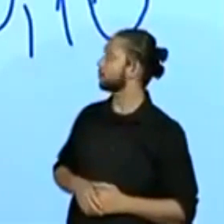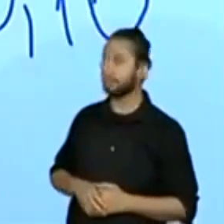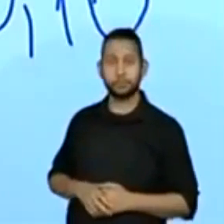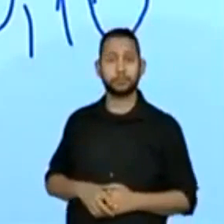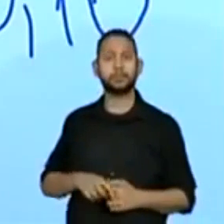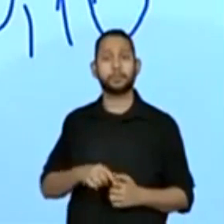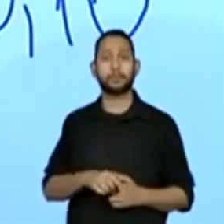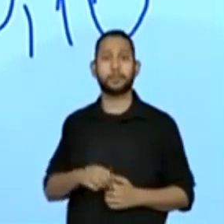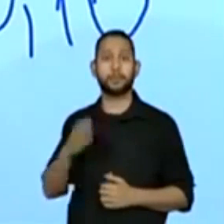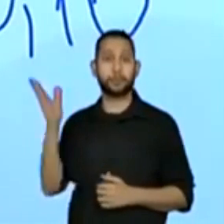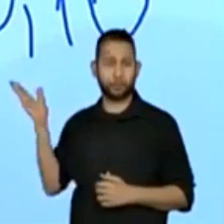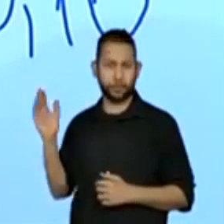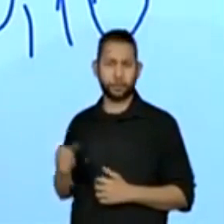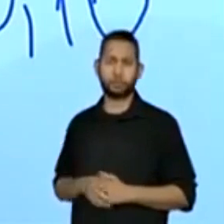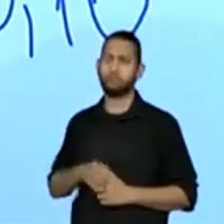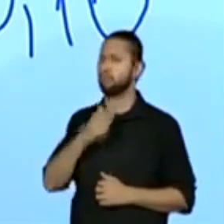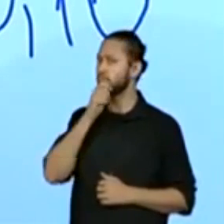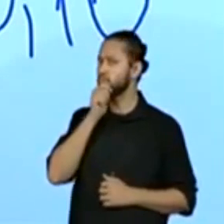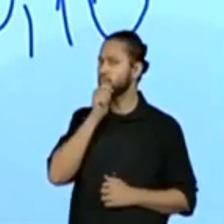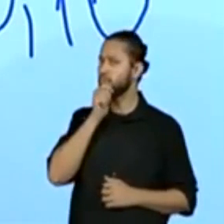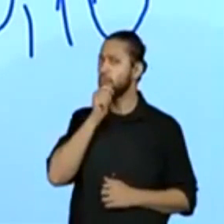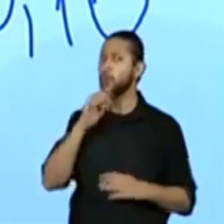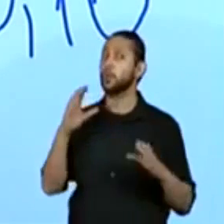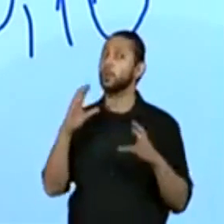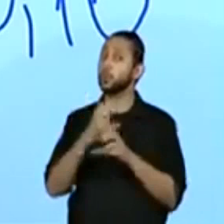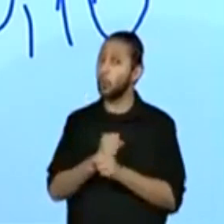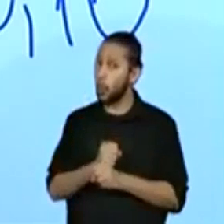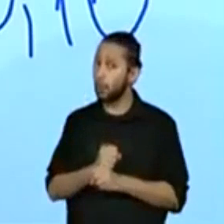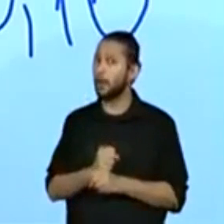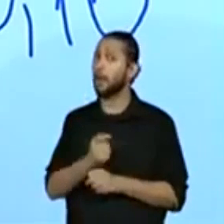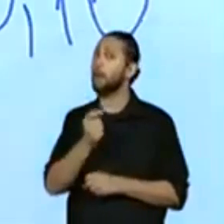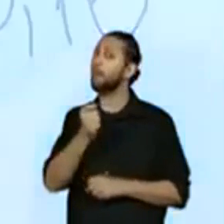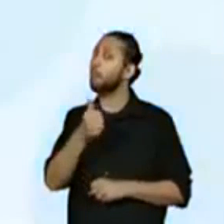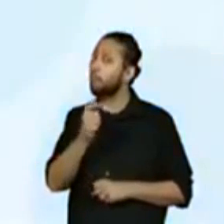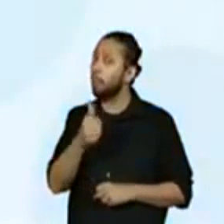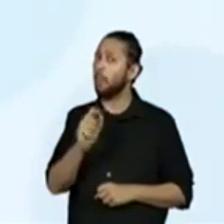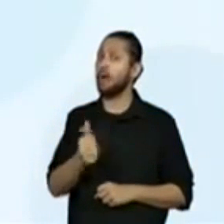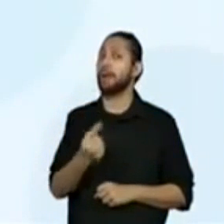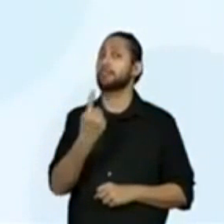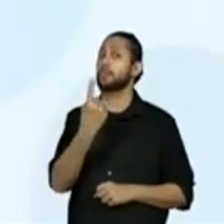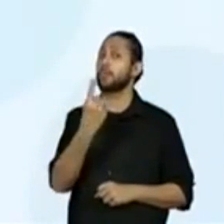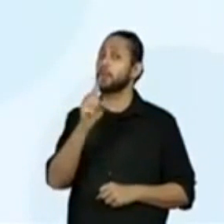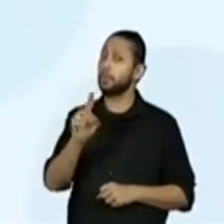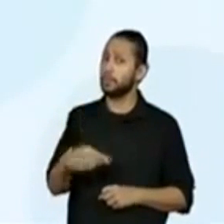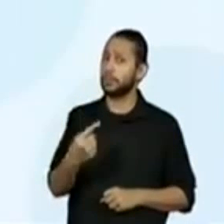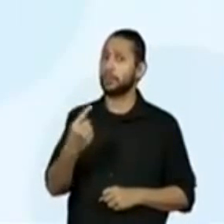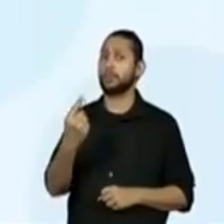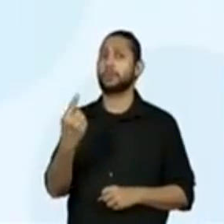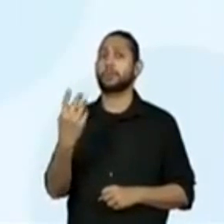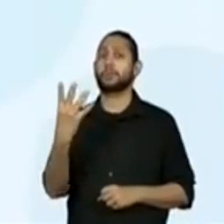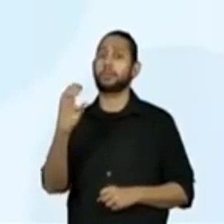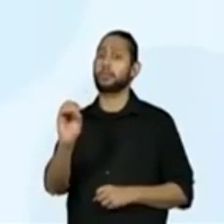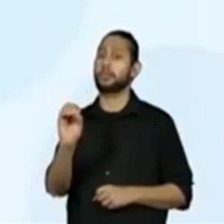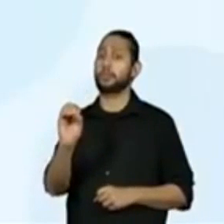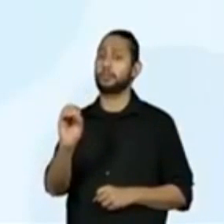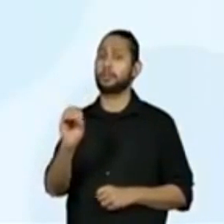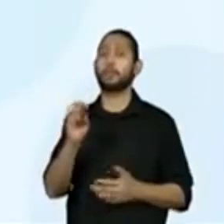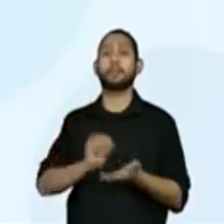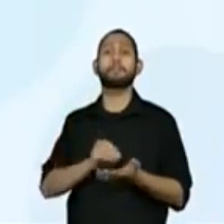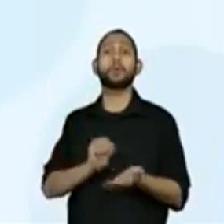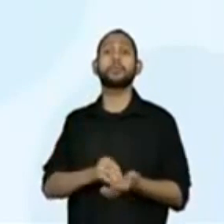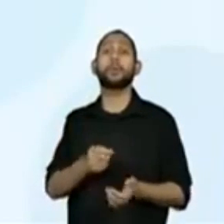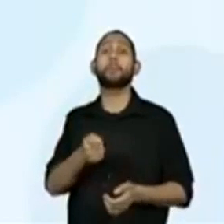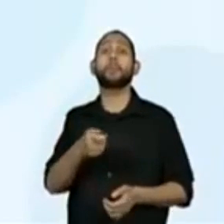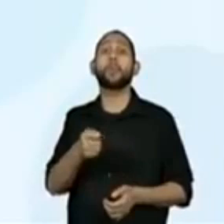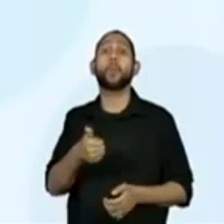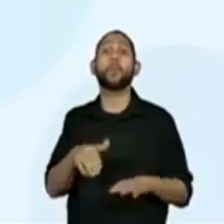Que mais? Só que aí, juntando tudo isso, ainda não dá o valor do pacote de salgadinho. Tá faltando qual moeda? Uma